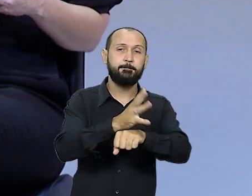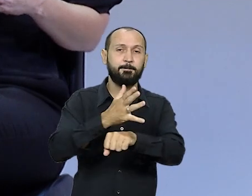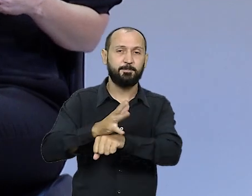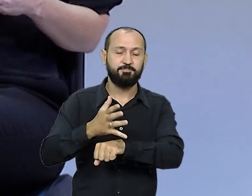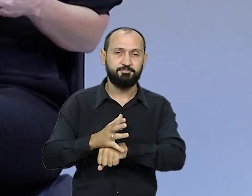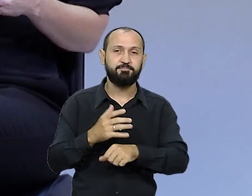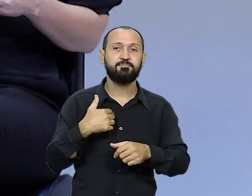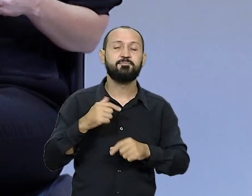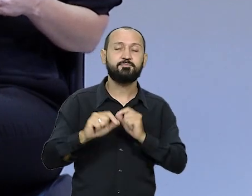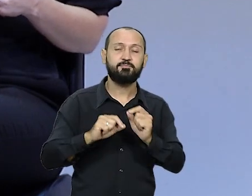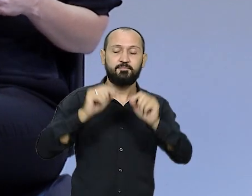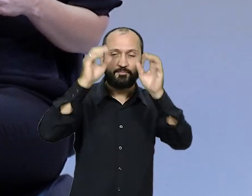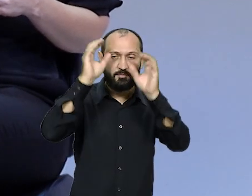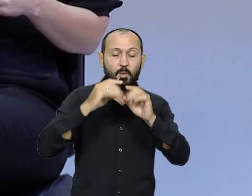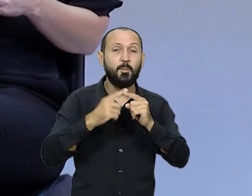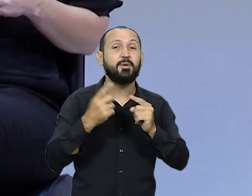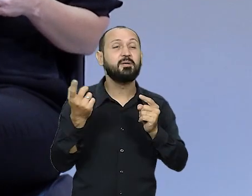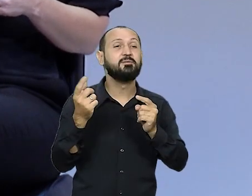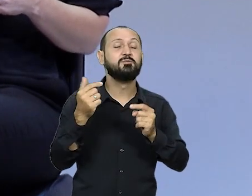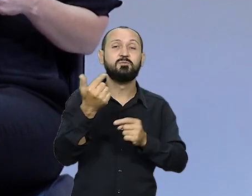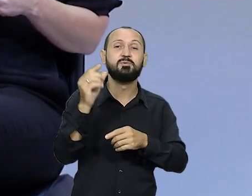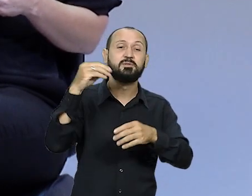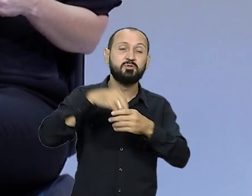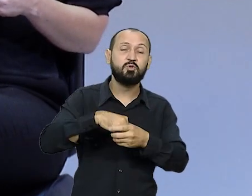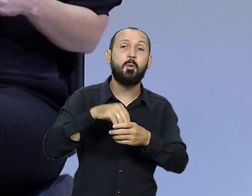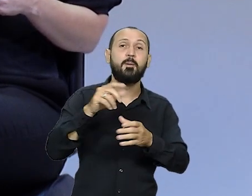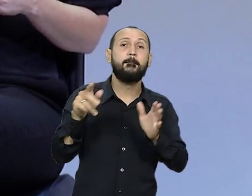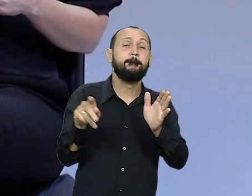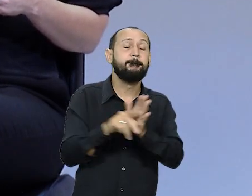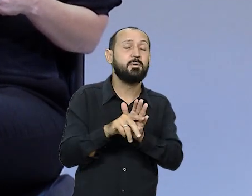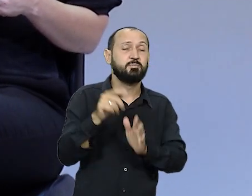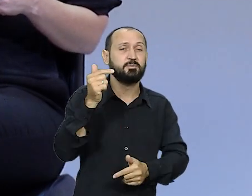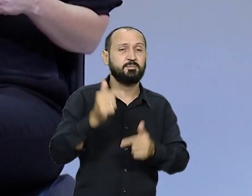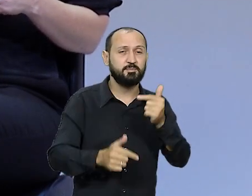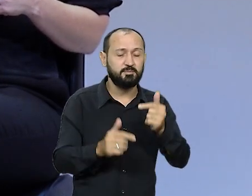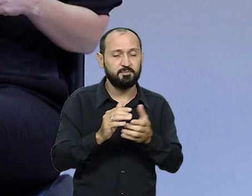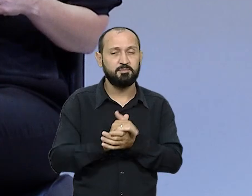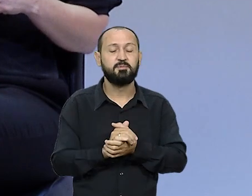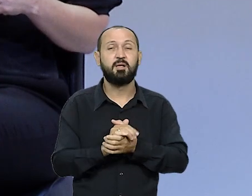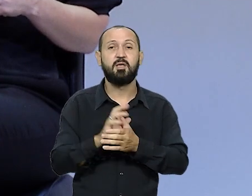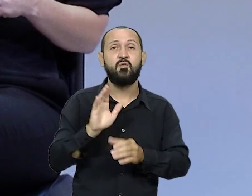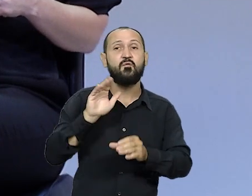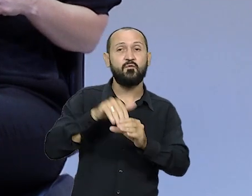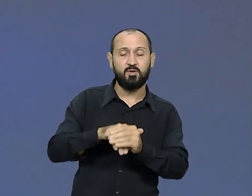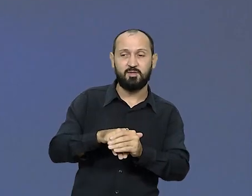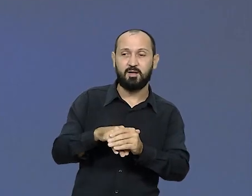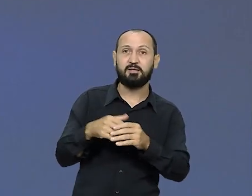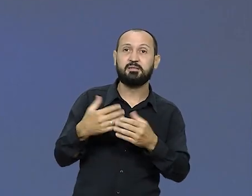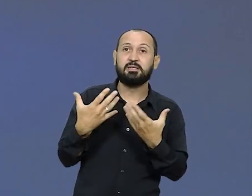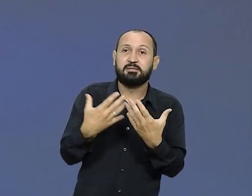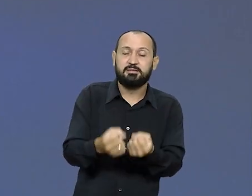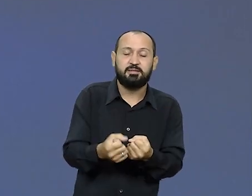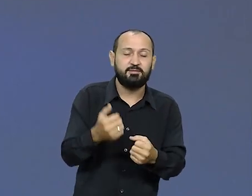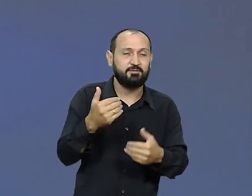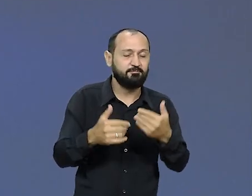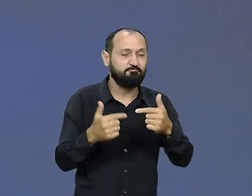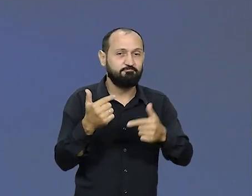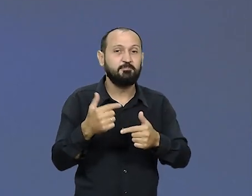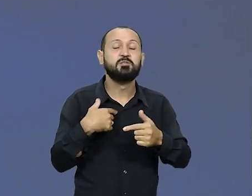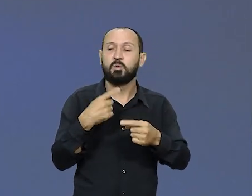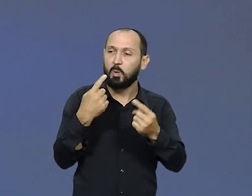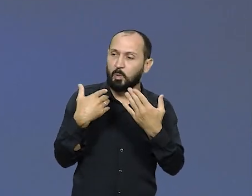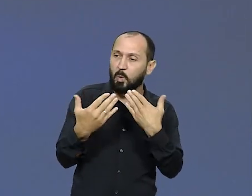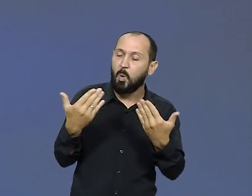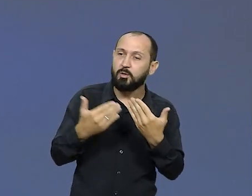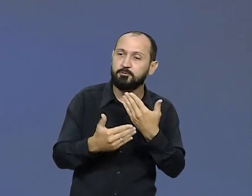exercício dessa cidadania, que não está apenas em ser político, é votar e ser votado. É votar e ser votado. A gente está discutindo